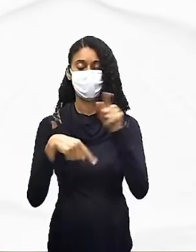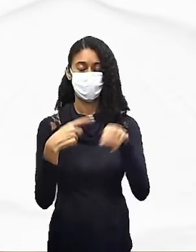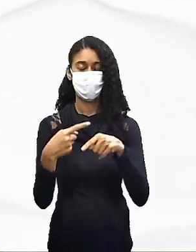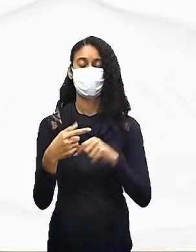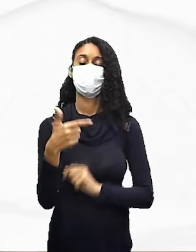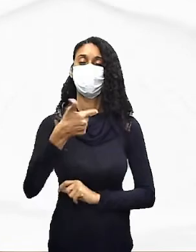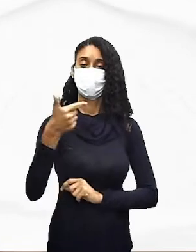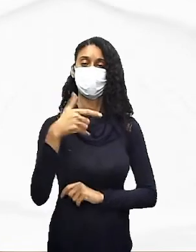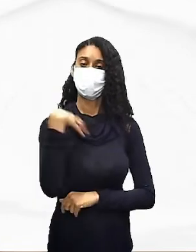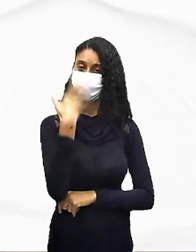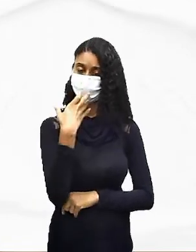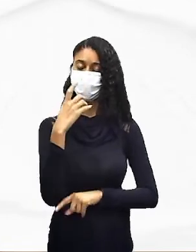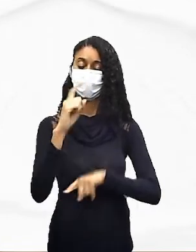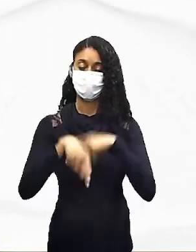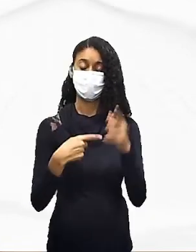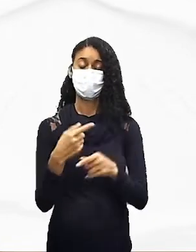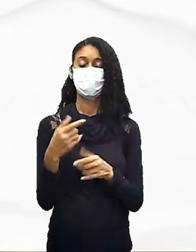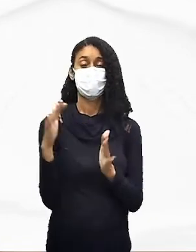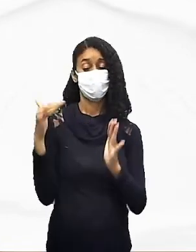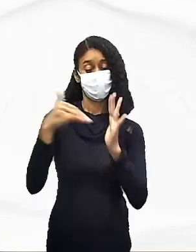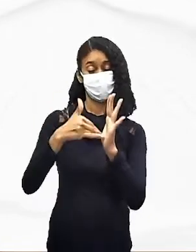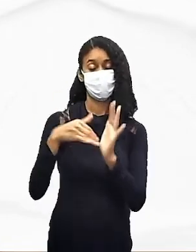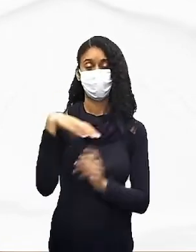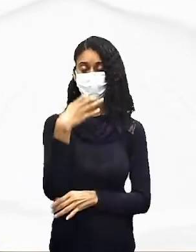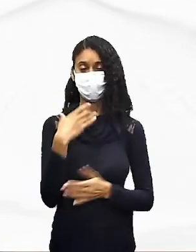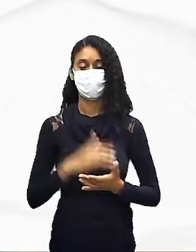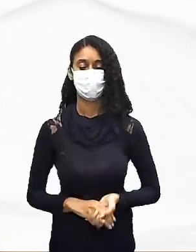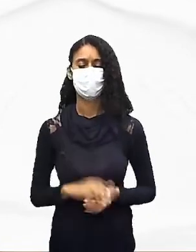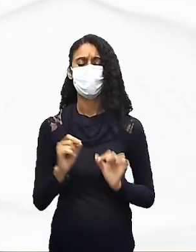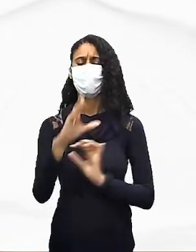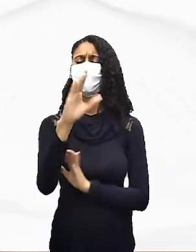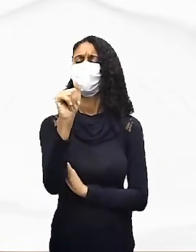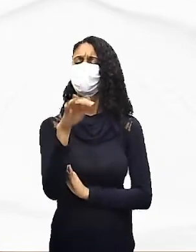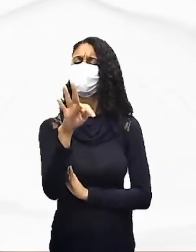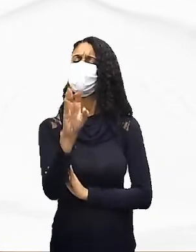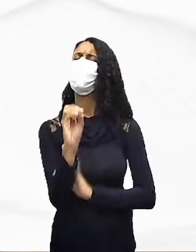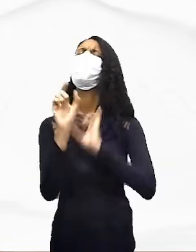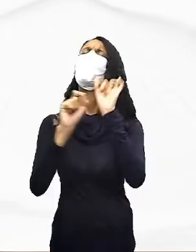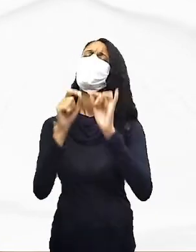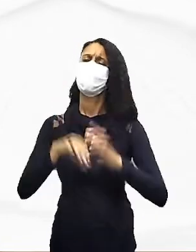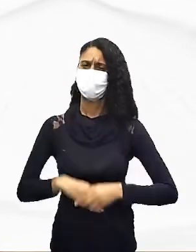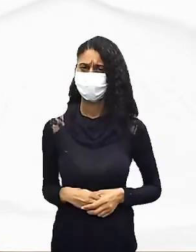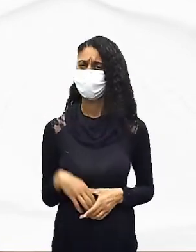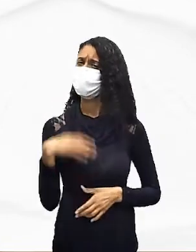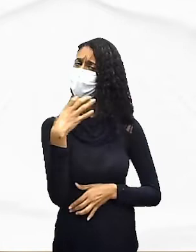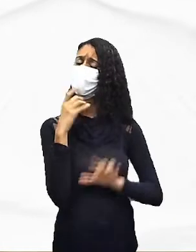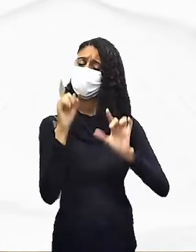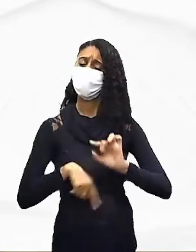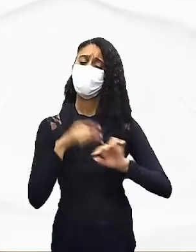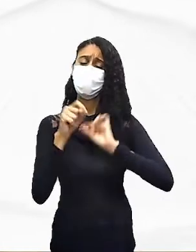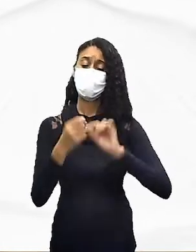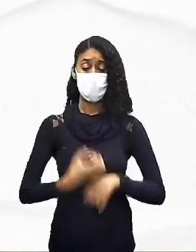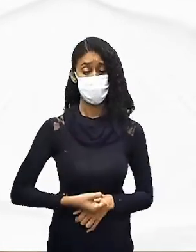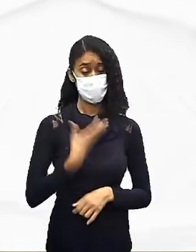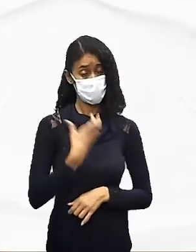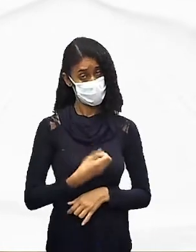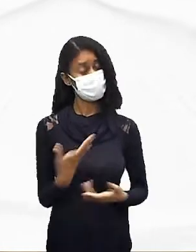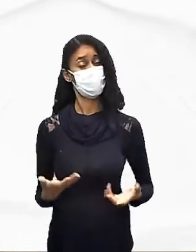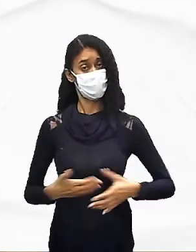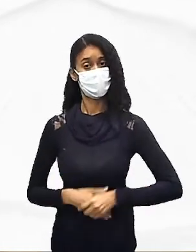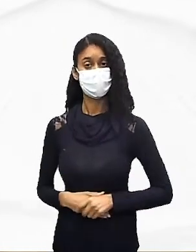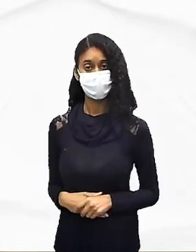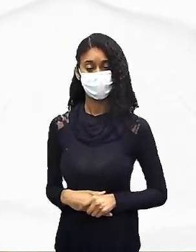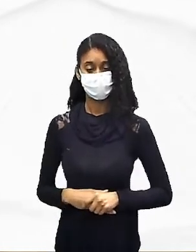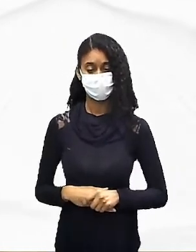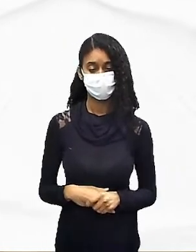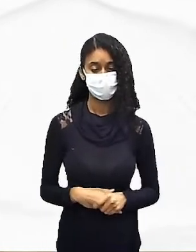Cantos, tá? E aí, o que chamamos de canto, minha gente, é justamente a poesia, né?